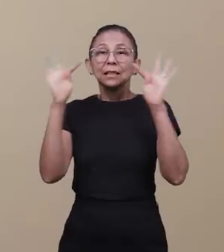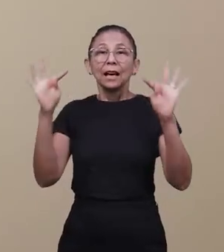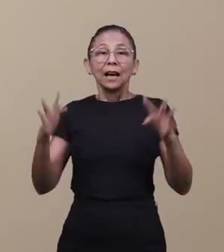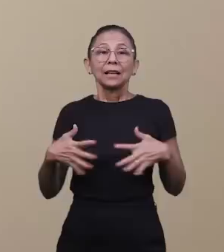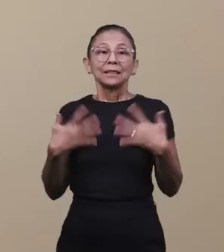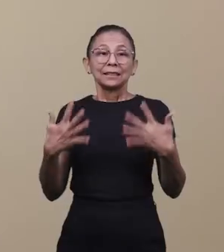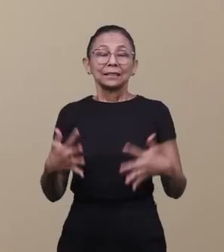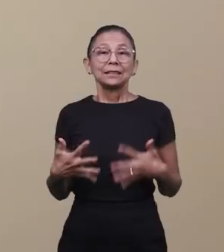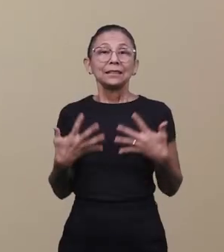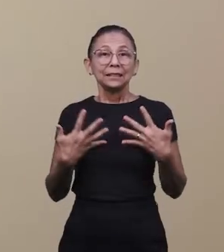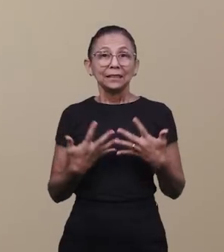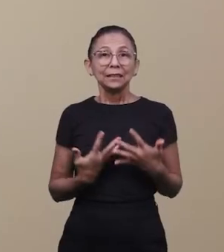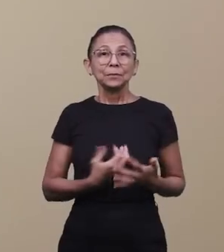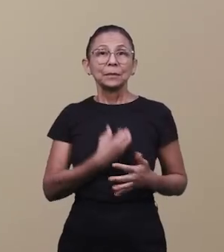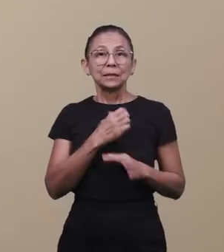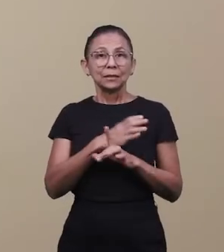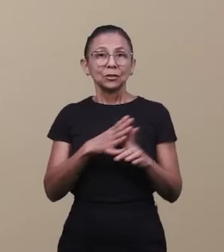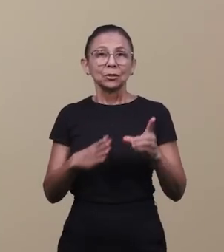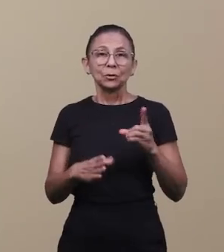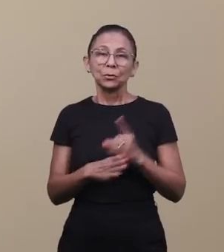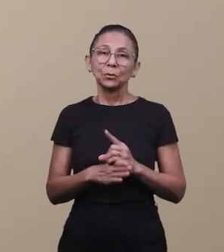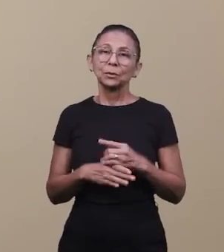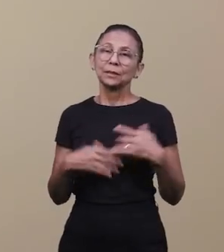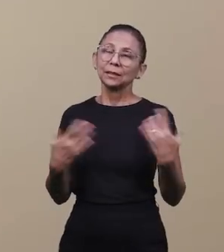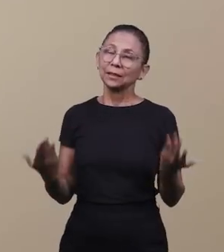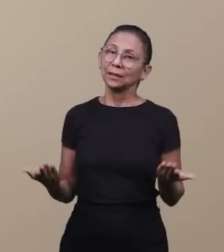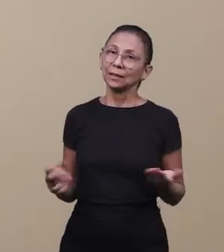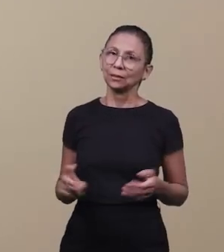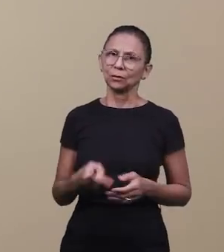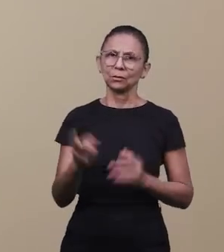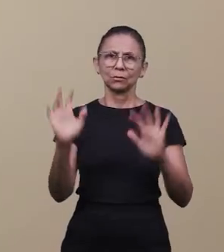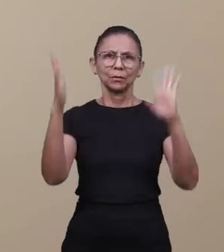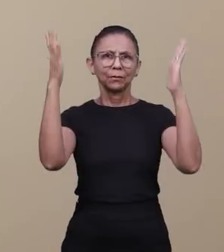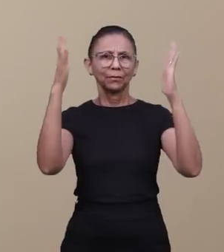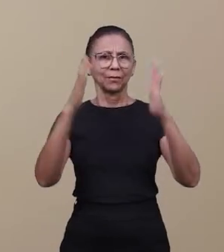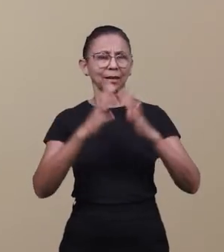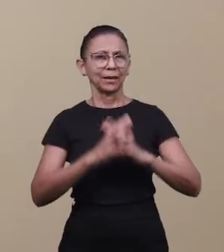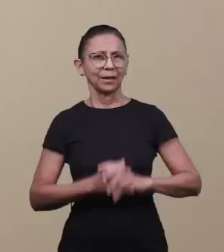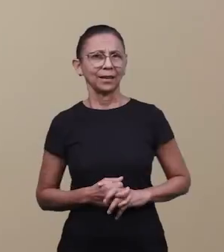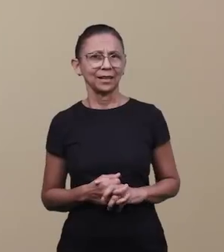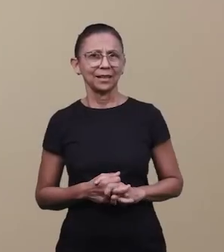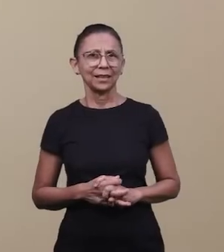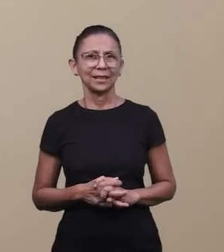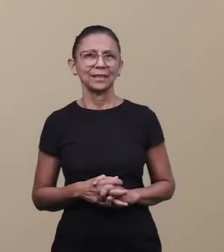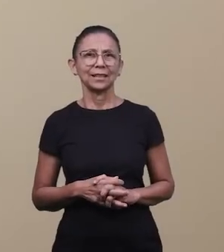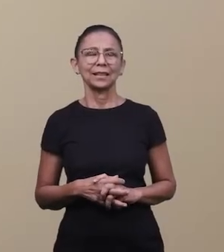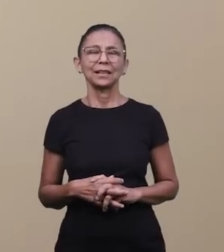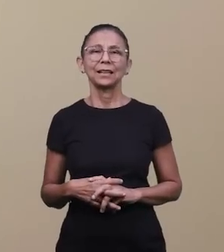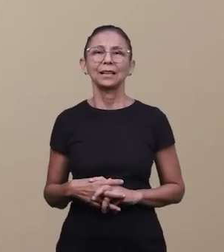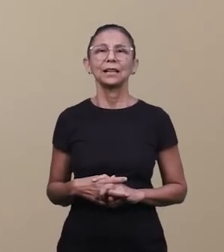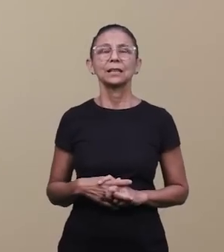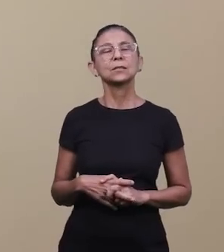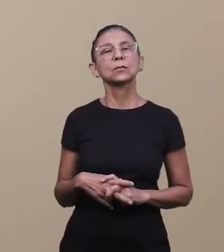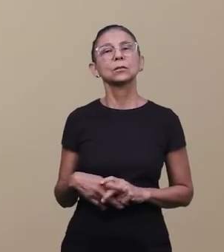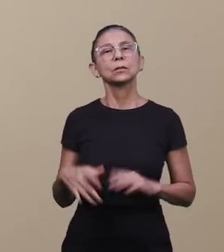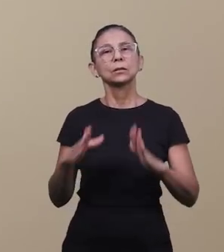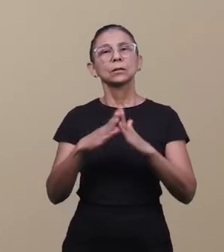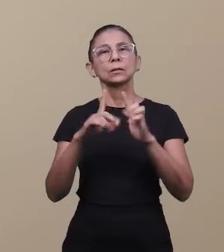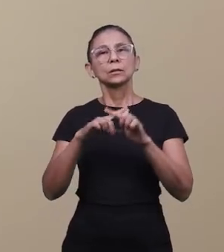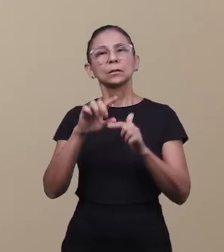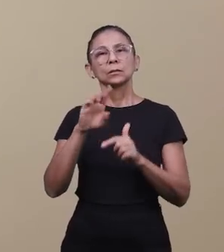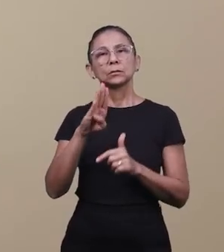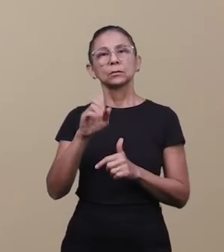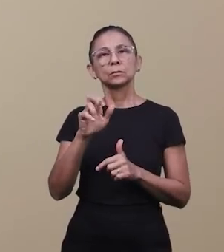estar presentes naquele culto. Louvado seja o nome do Senhor! E a festa não parou por aí. A igreja de Barcelona, sob o ministério do